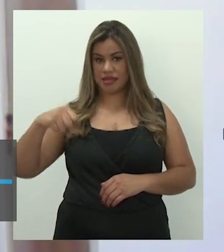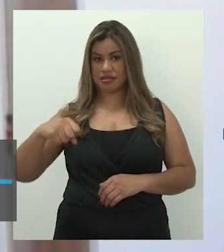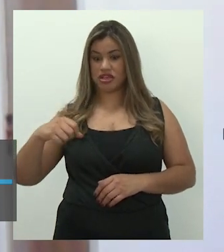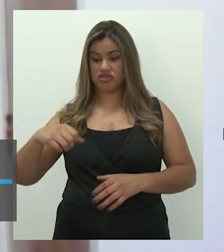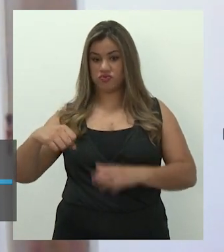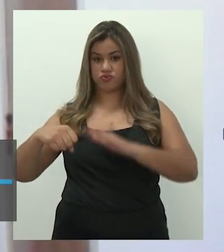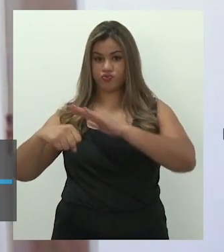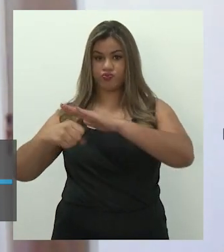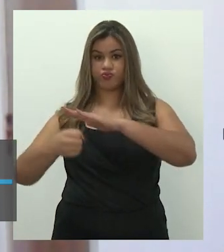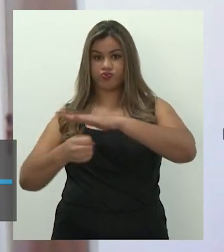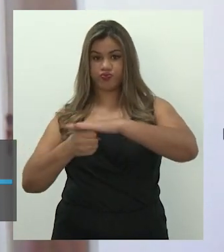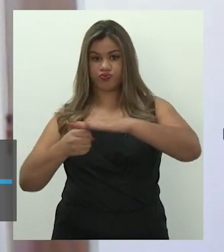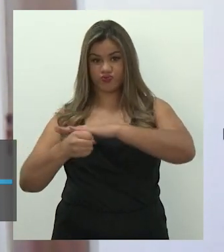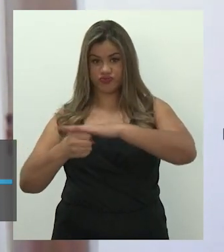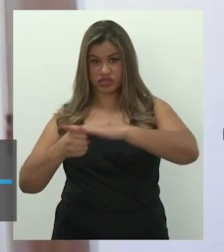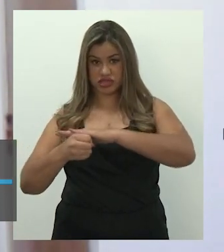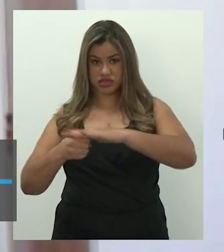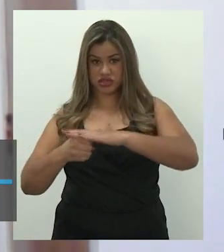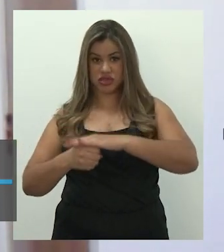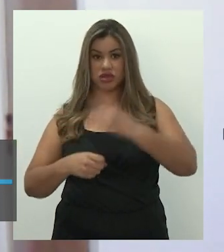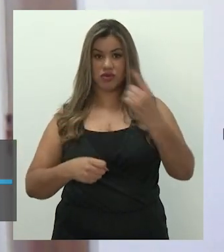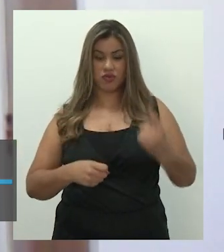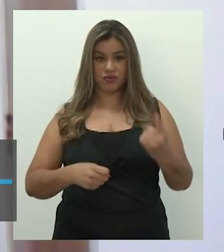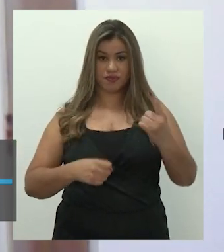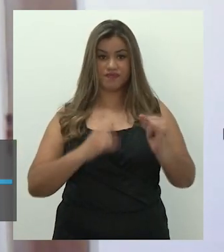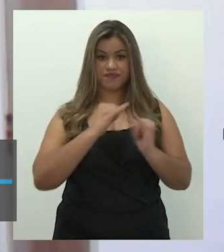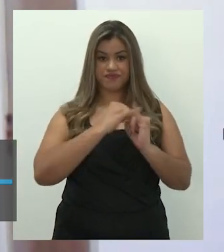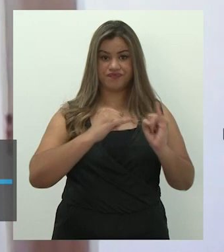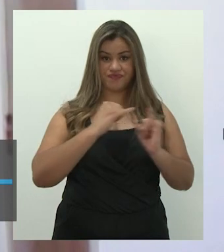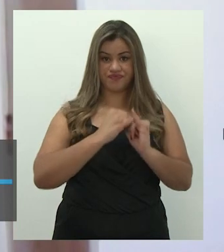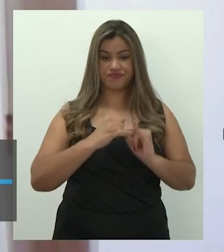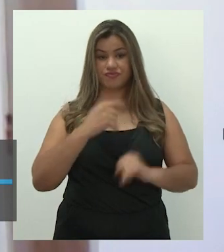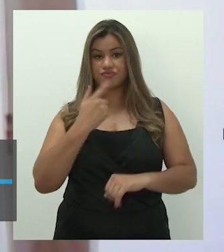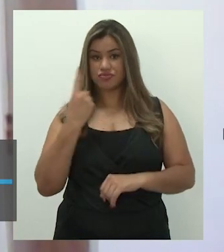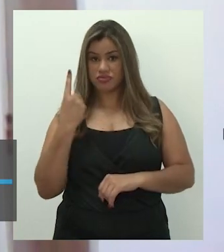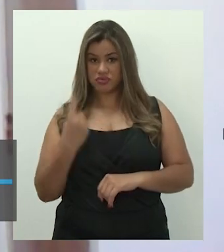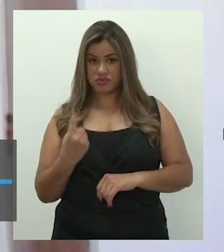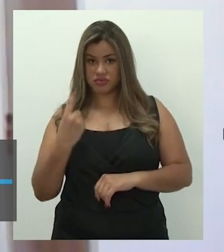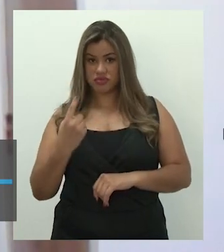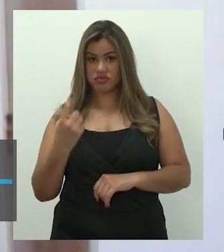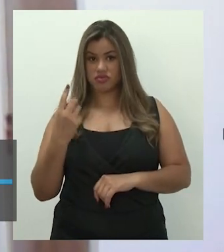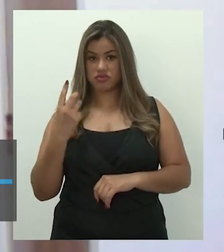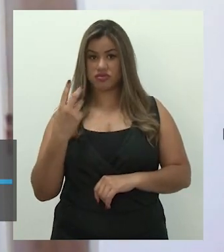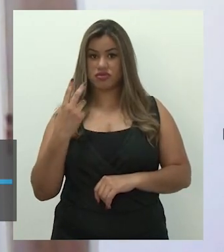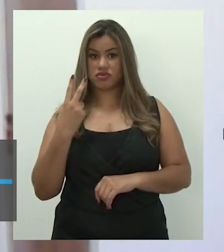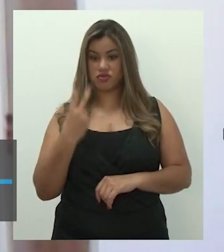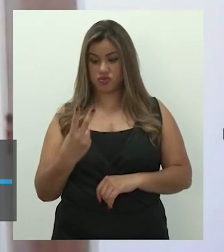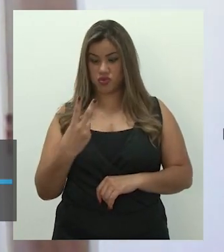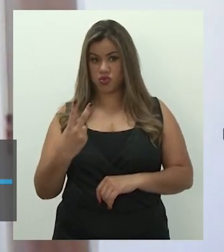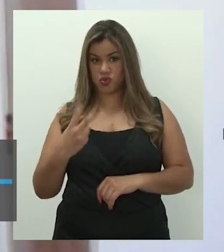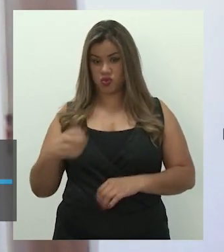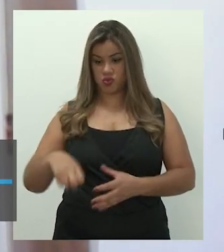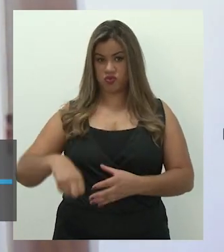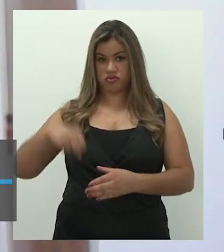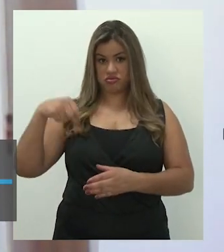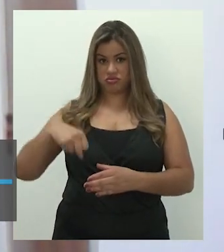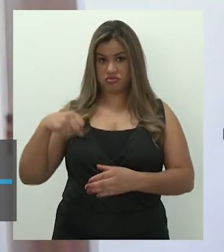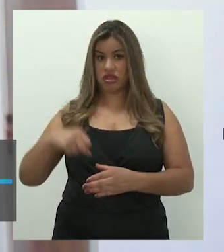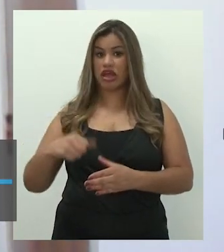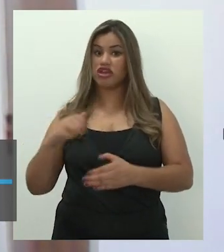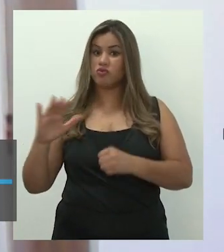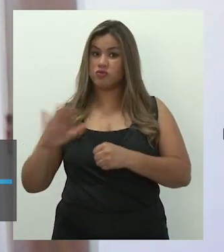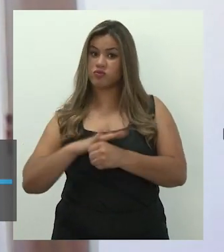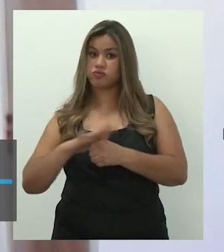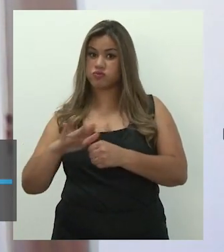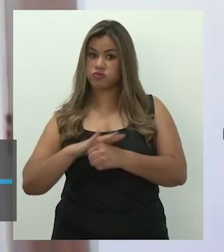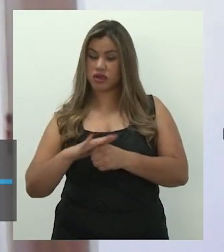outras receberão 2 latas cheias e 3 latas pela metade. Professora Rosemary diz